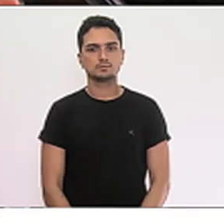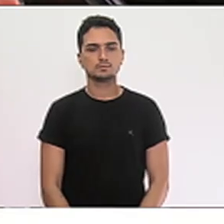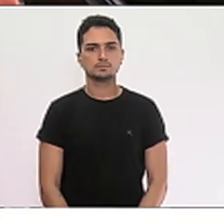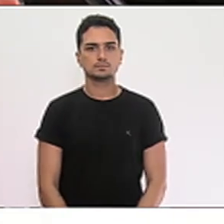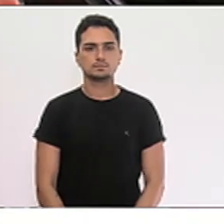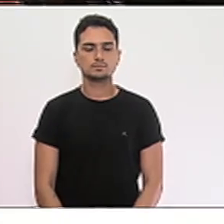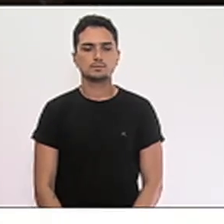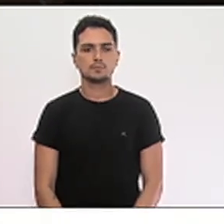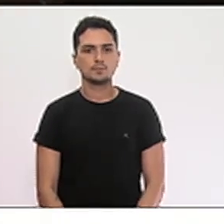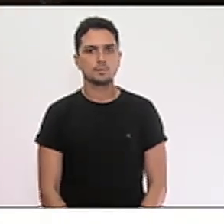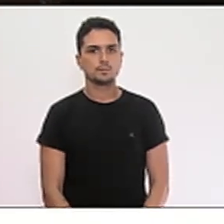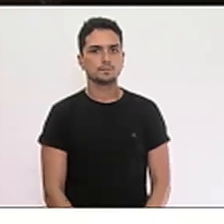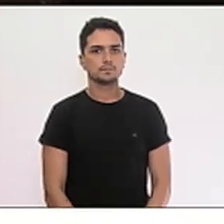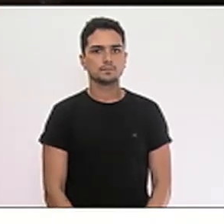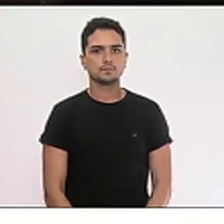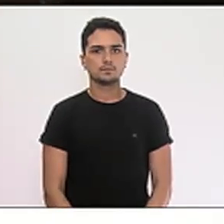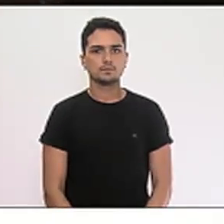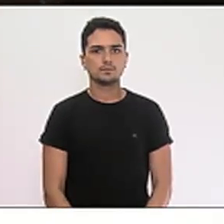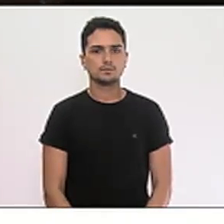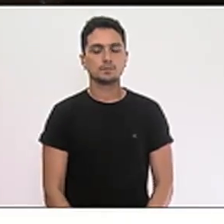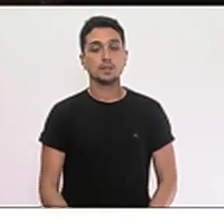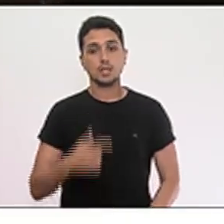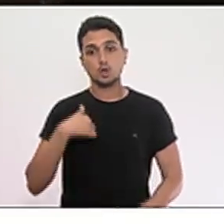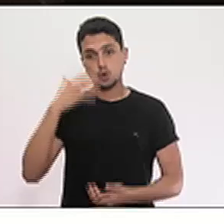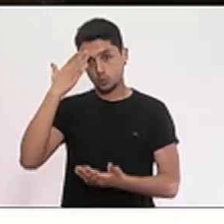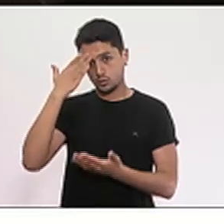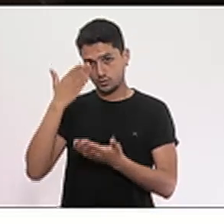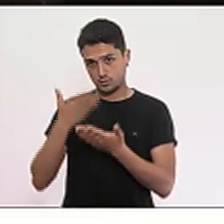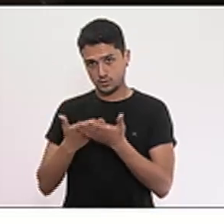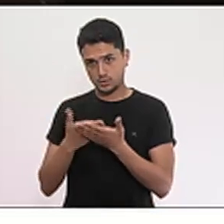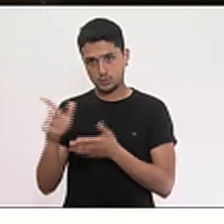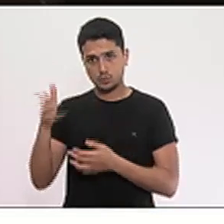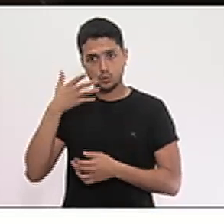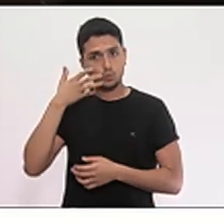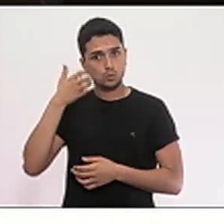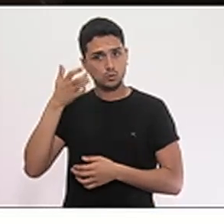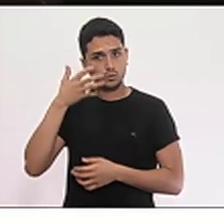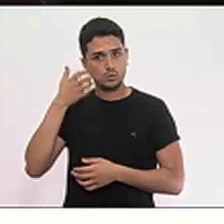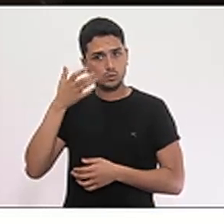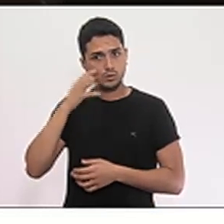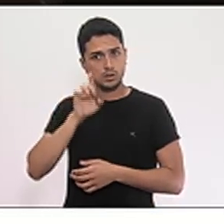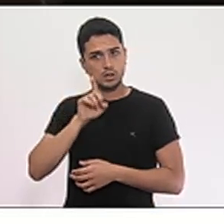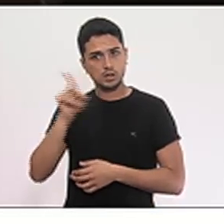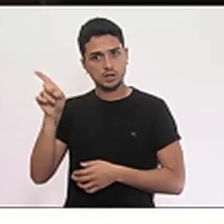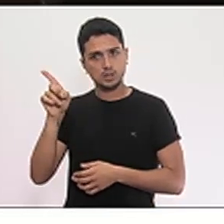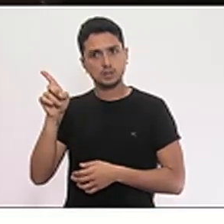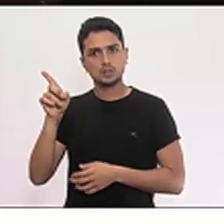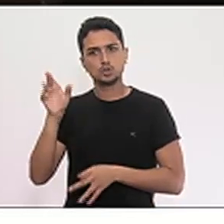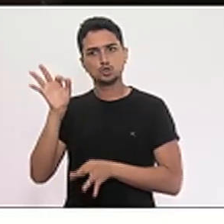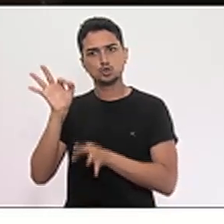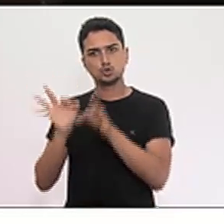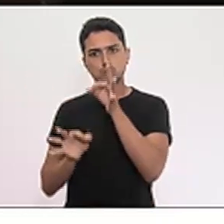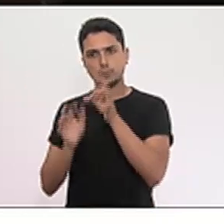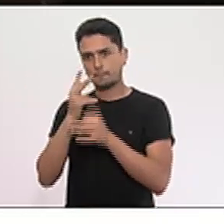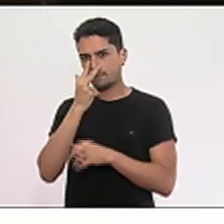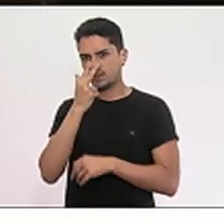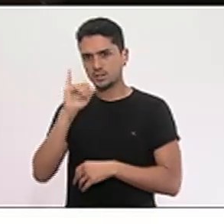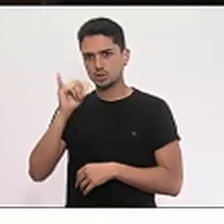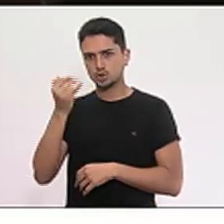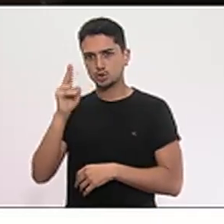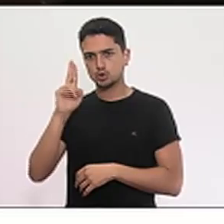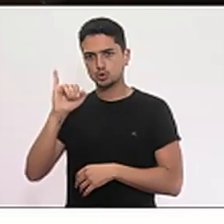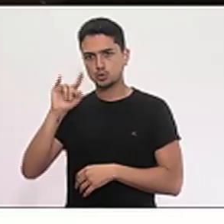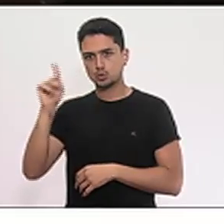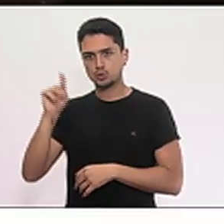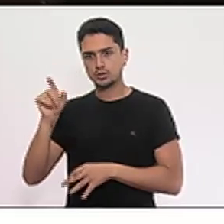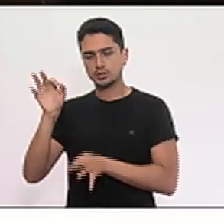Eu confio que o nosso governador atual é um juiz. O juiz tem a